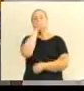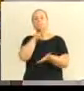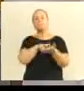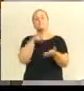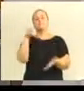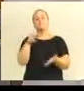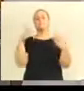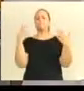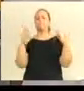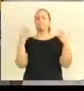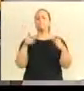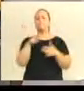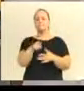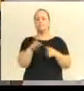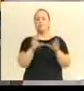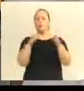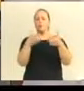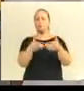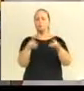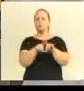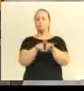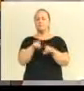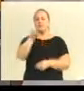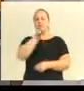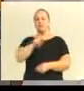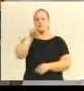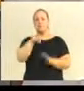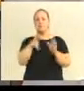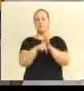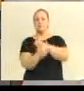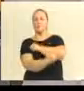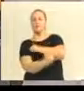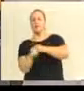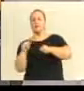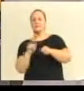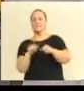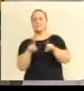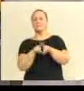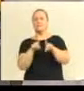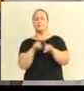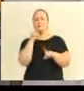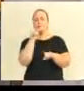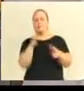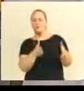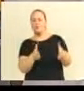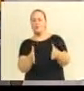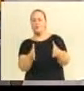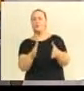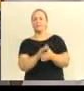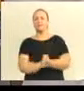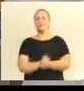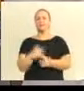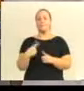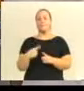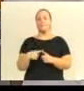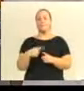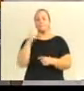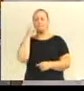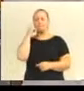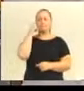importante papel da associação de moradores do garcia jordão que encontrou uma alternativa para conseguir essa academia para a comunidade o vereador bonatto foi